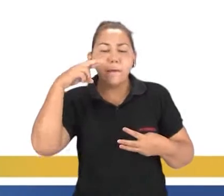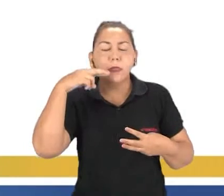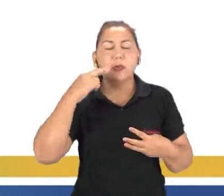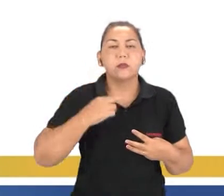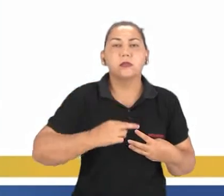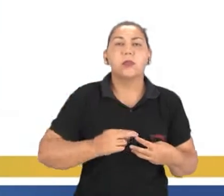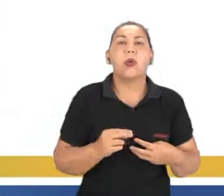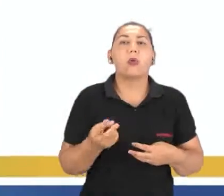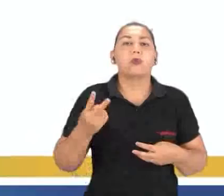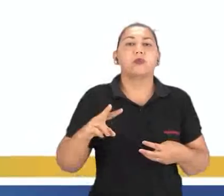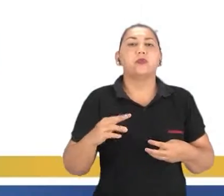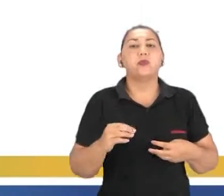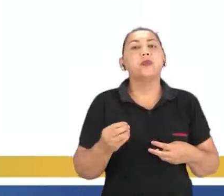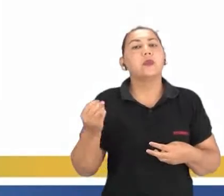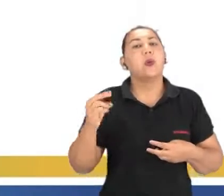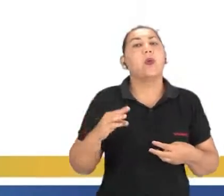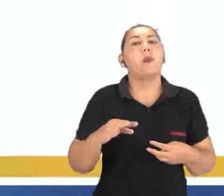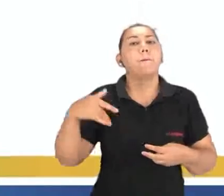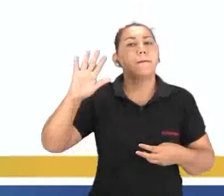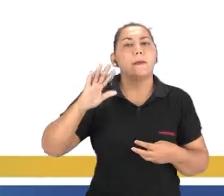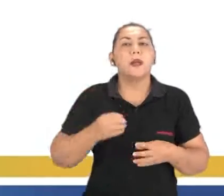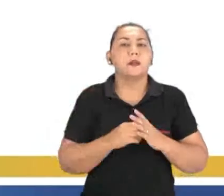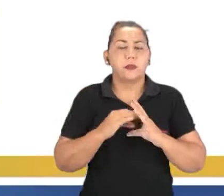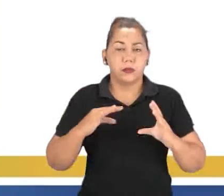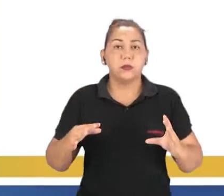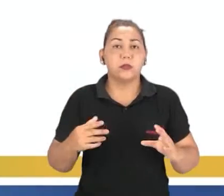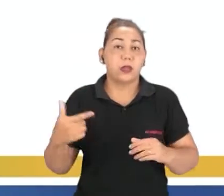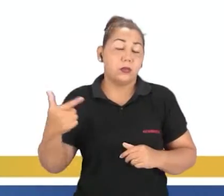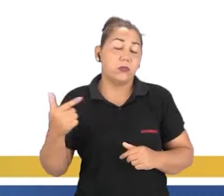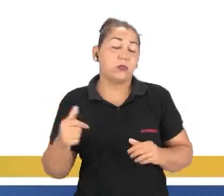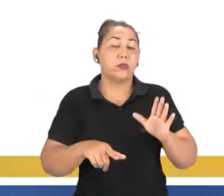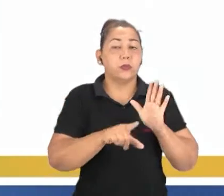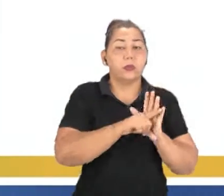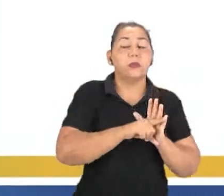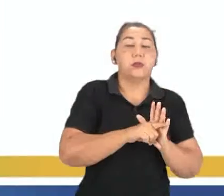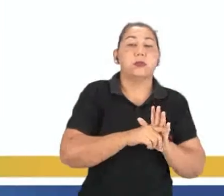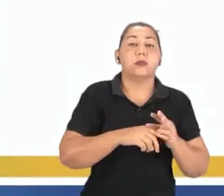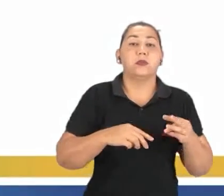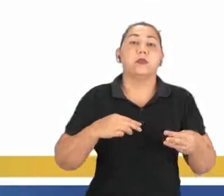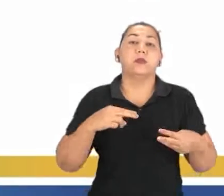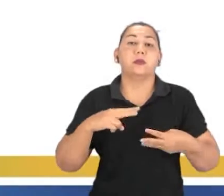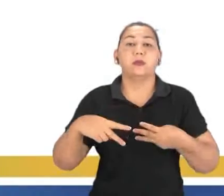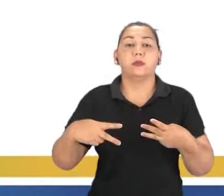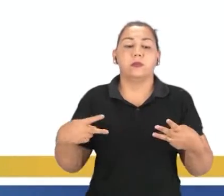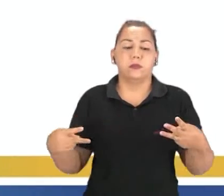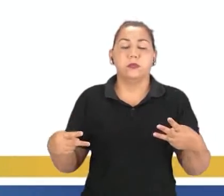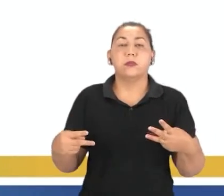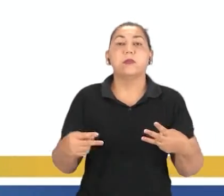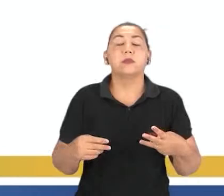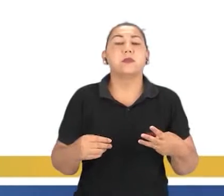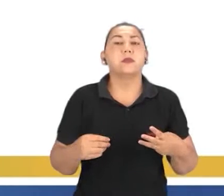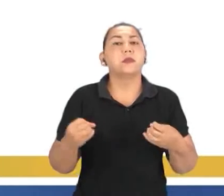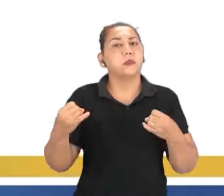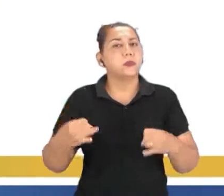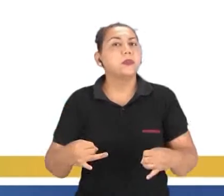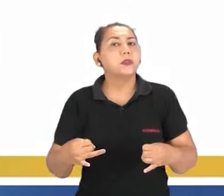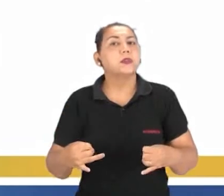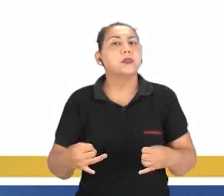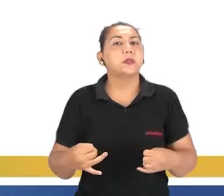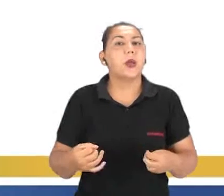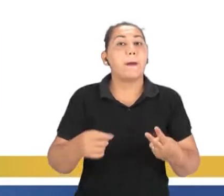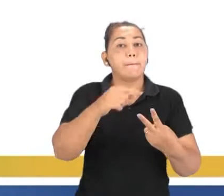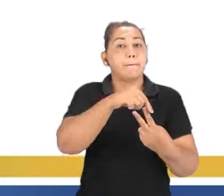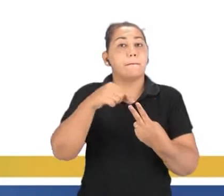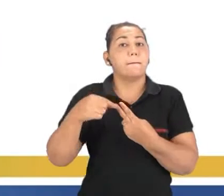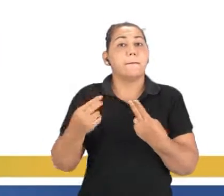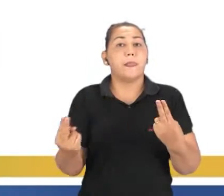mais características. E a segunda lei de Mendel, ela vai dizer o seguinte: os pares de fatores para duas ou mais